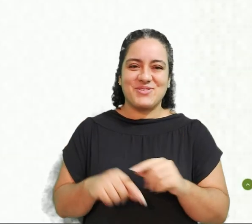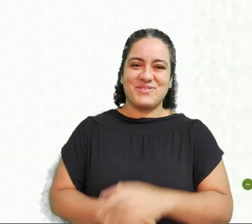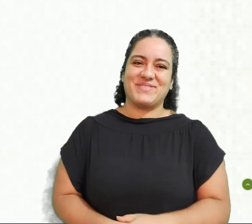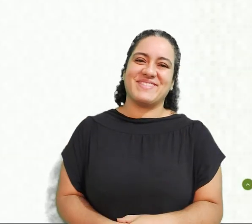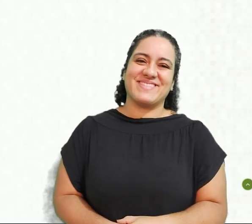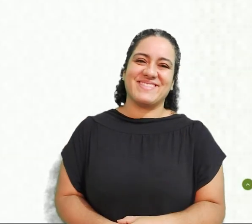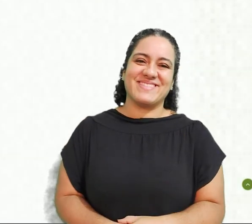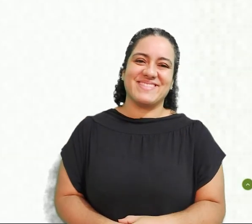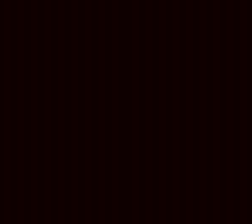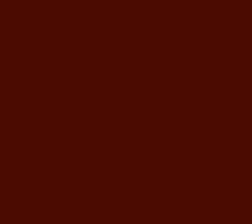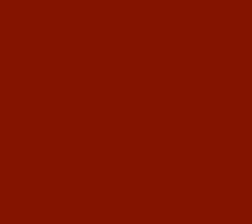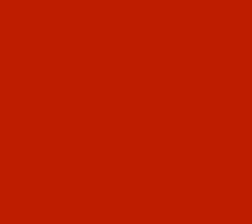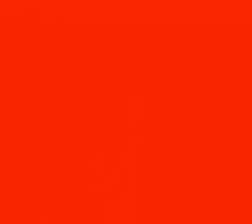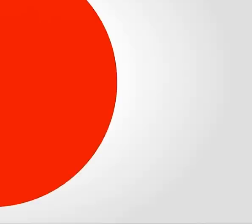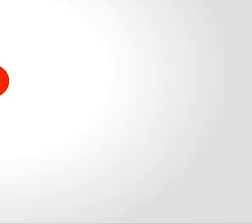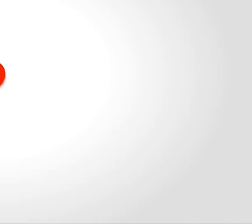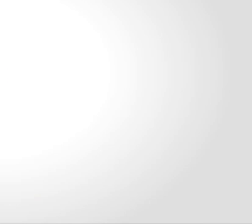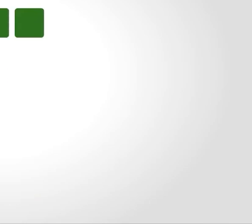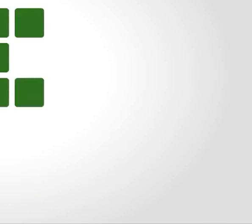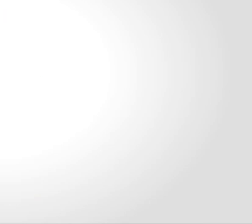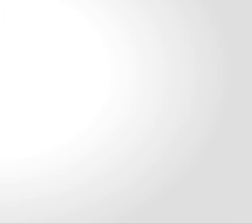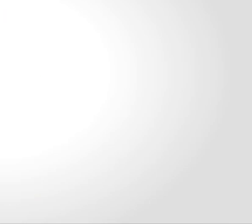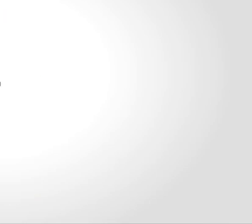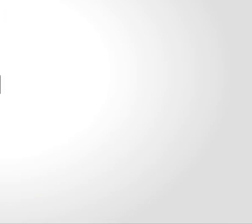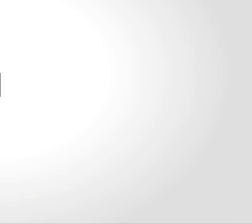isso E aí